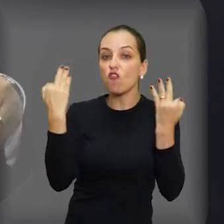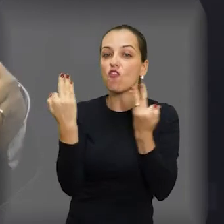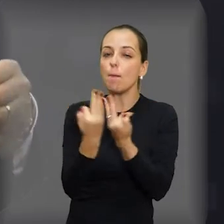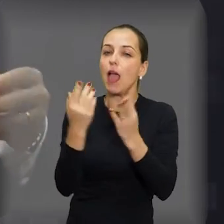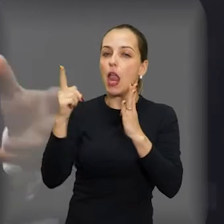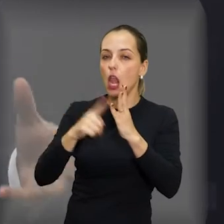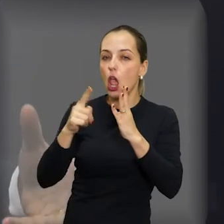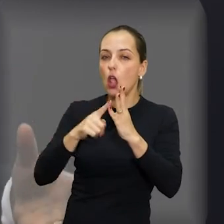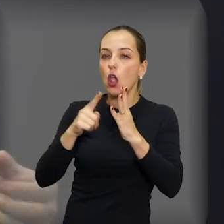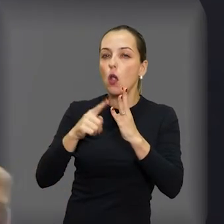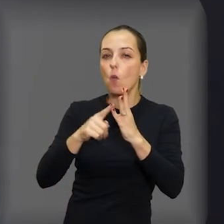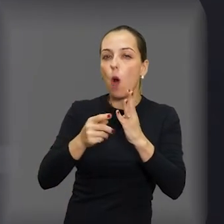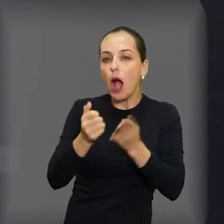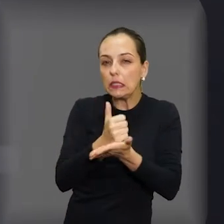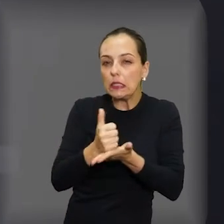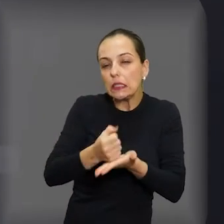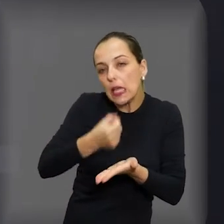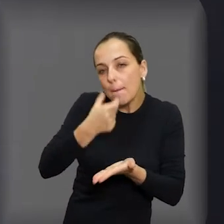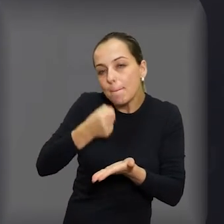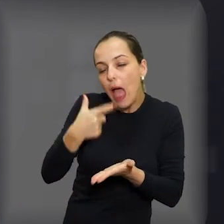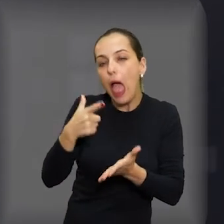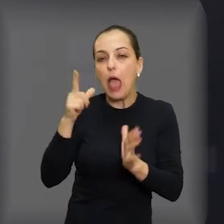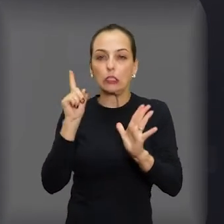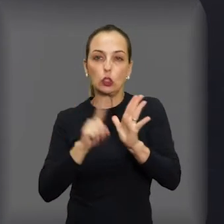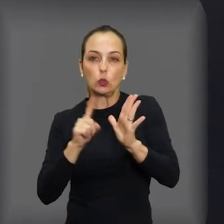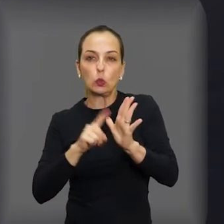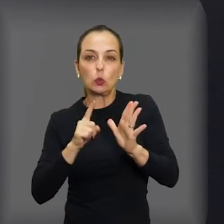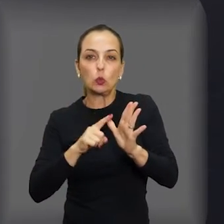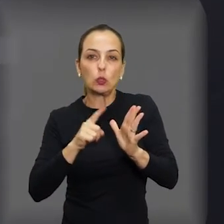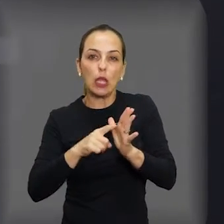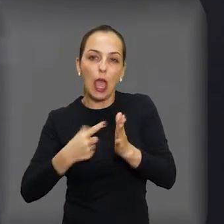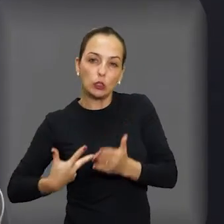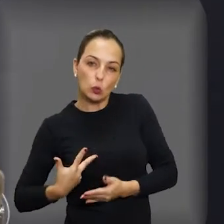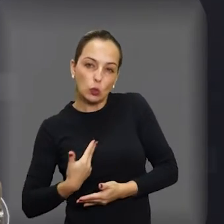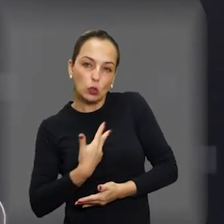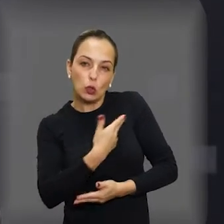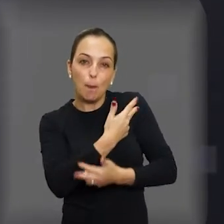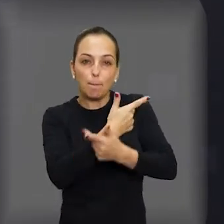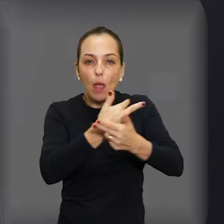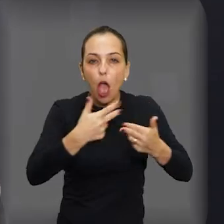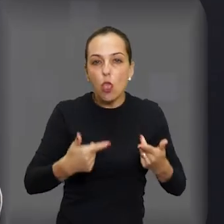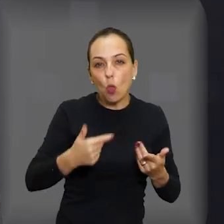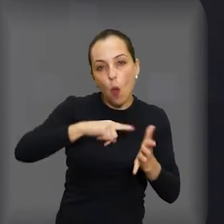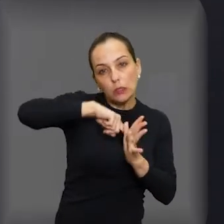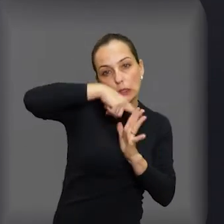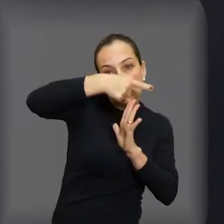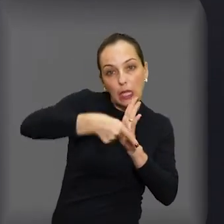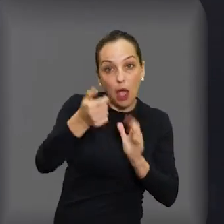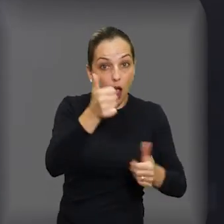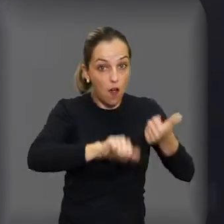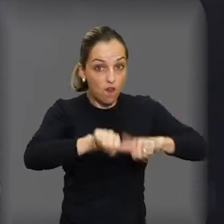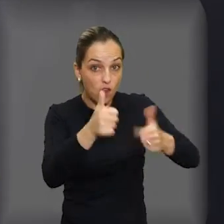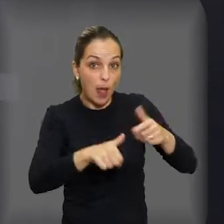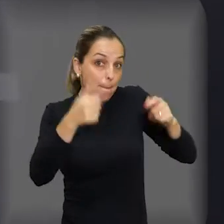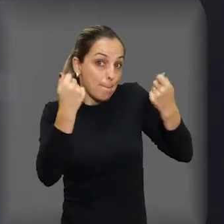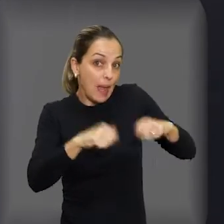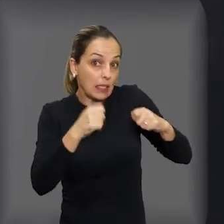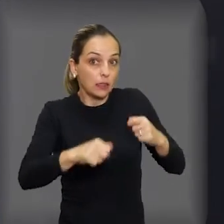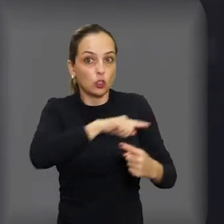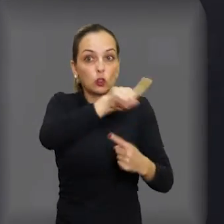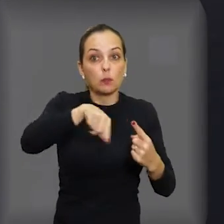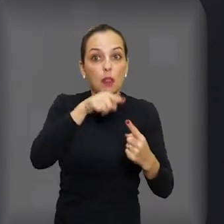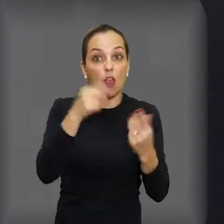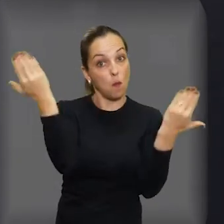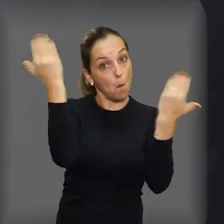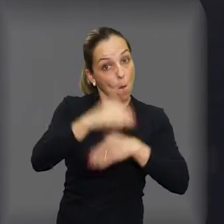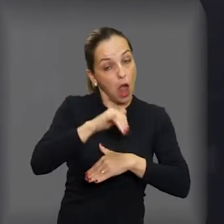de família, no direito civil, por exemplo, demandas de medicamentos, cirurgias, aí